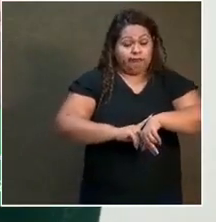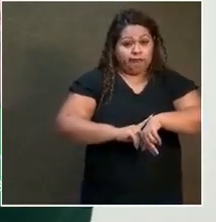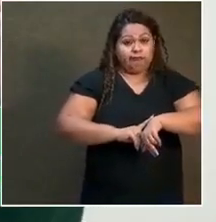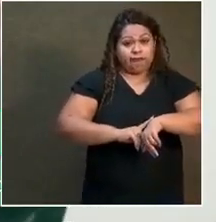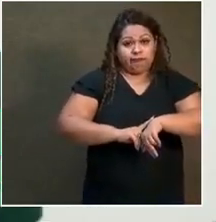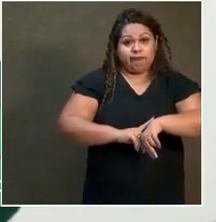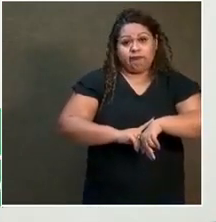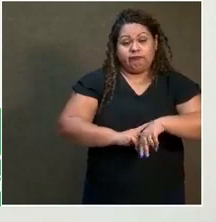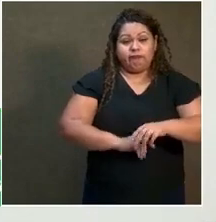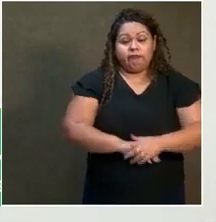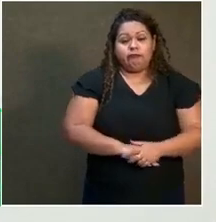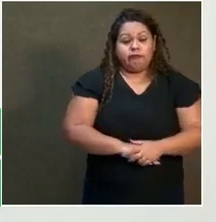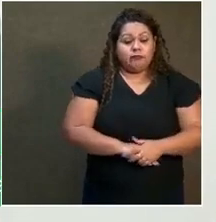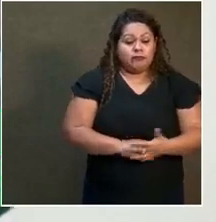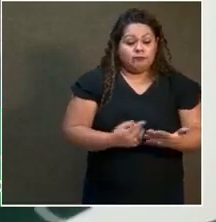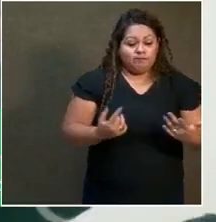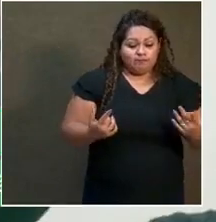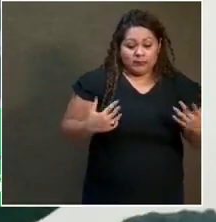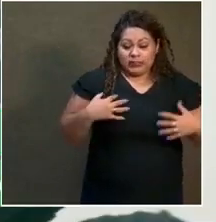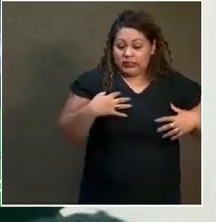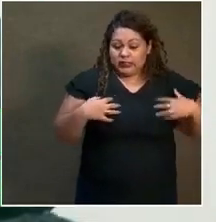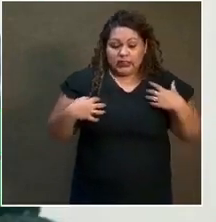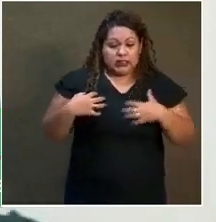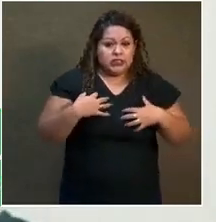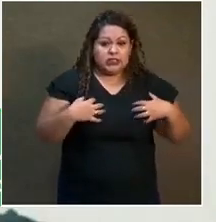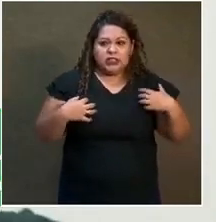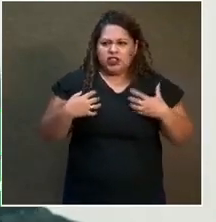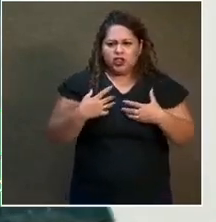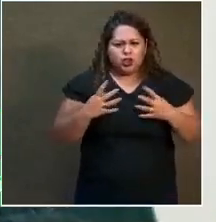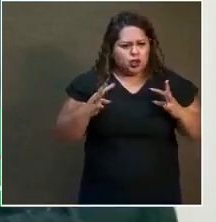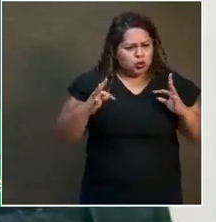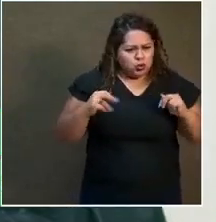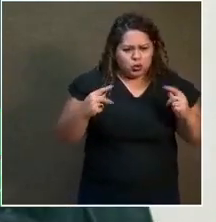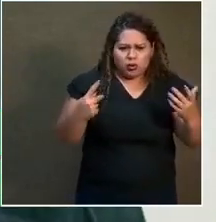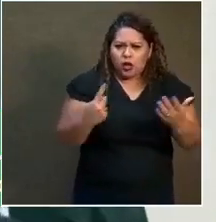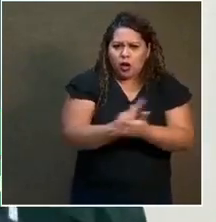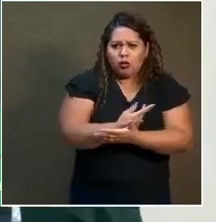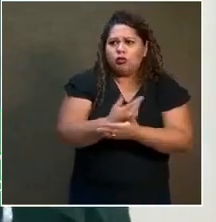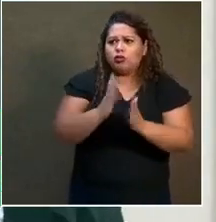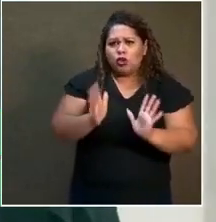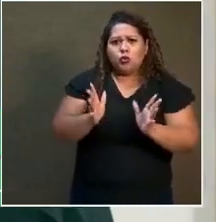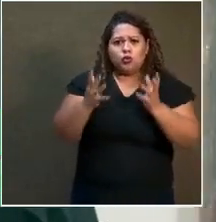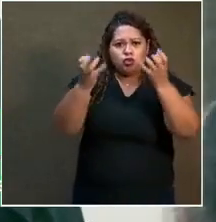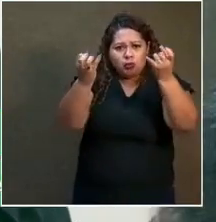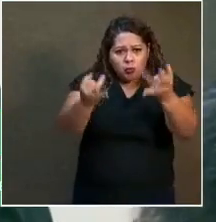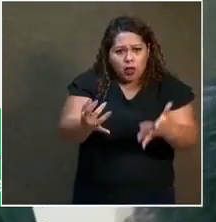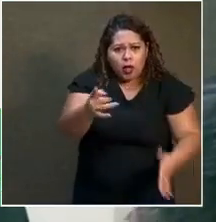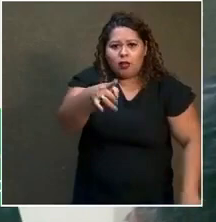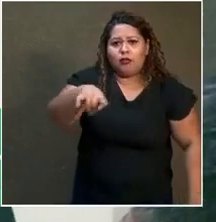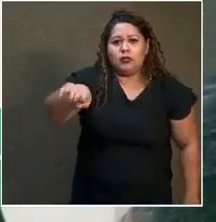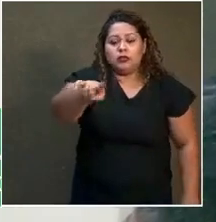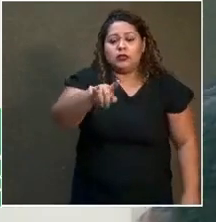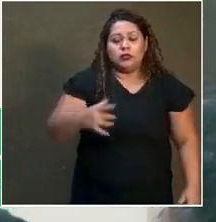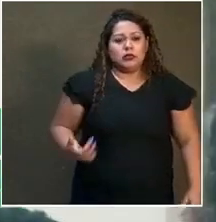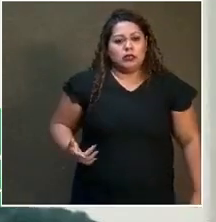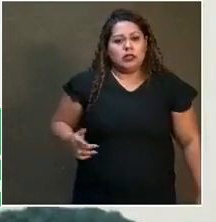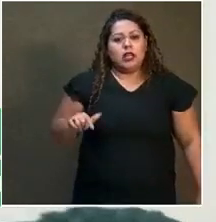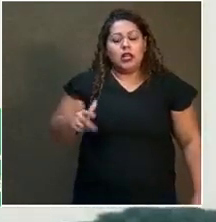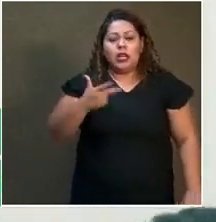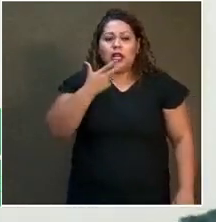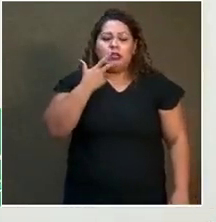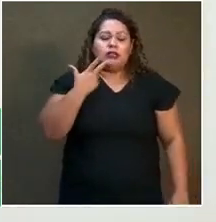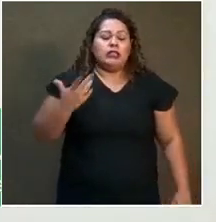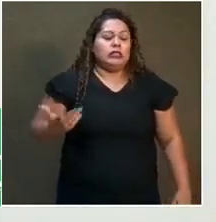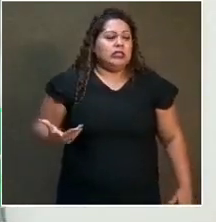naquele momento, na somatória de absolutamente tudo que foi dito a Vossas Excelências, ela tocou em um dos pontos